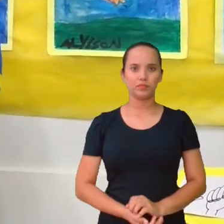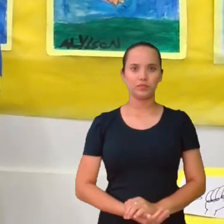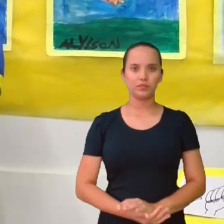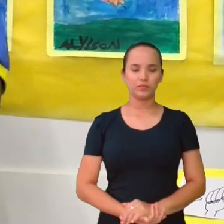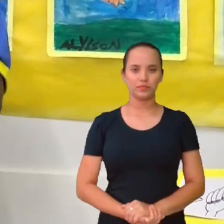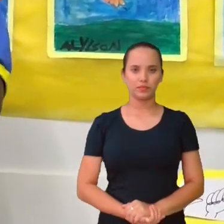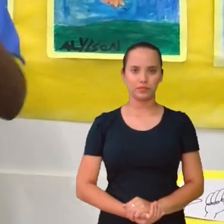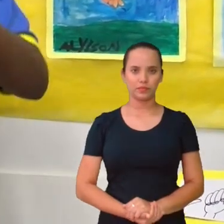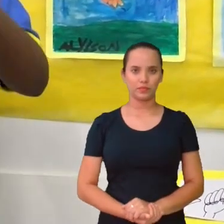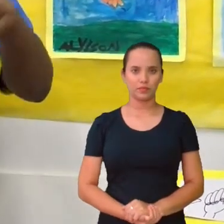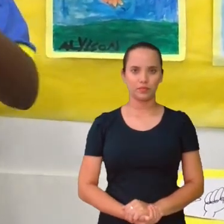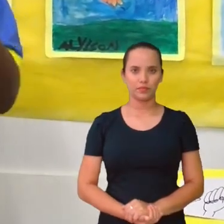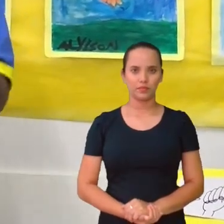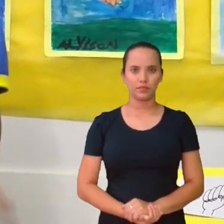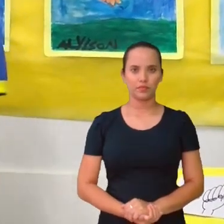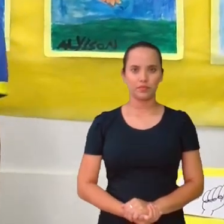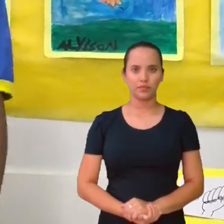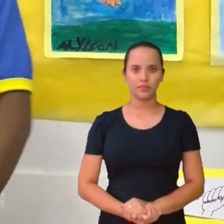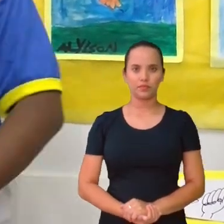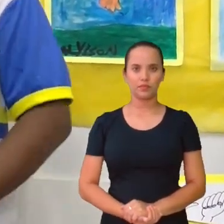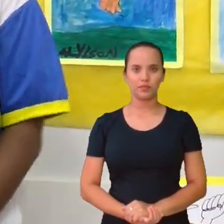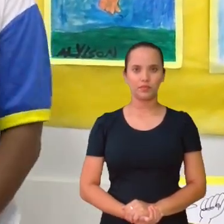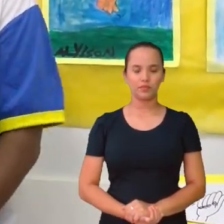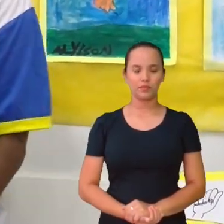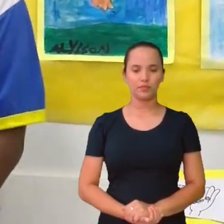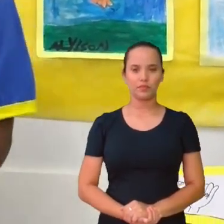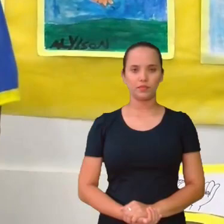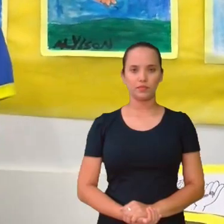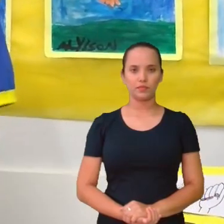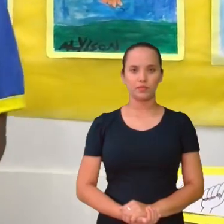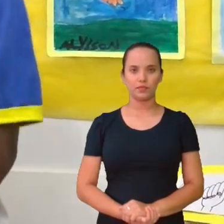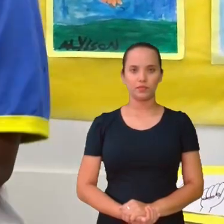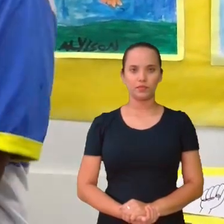Eu sou aluna das salas bilíngues.